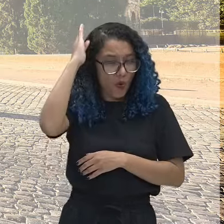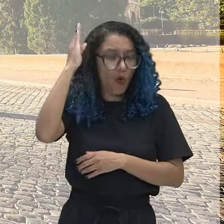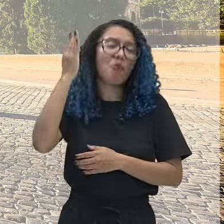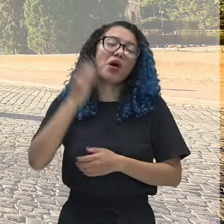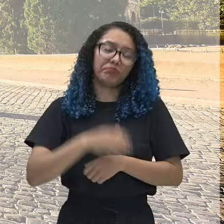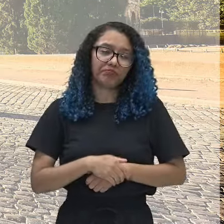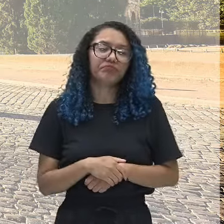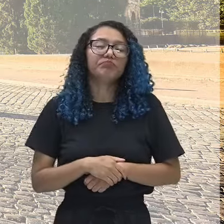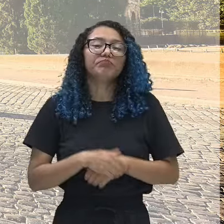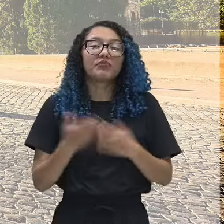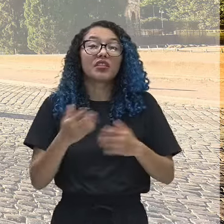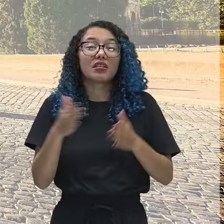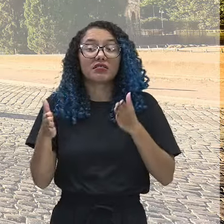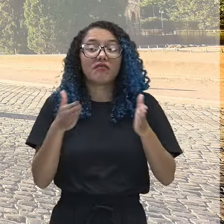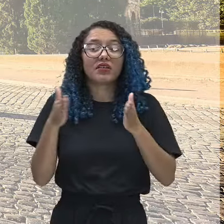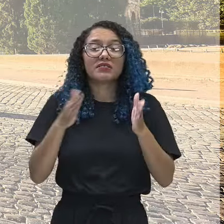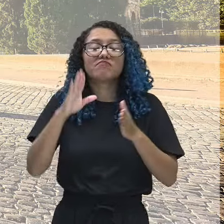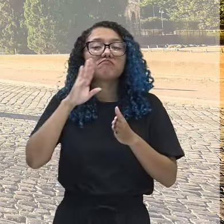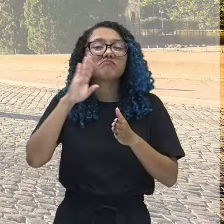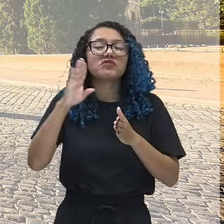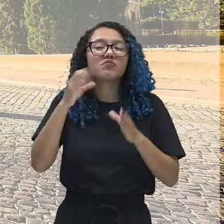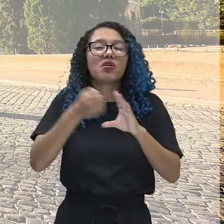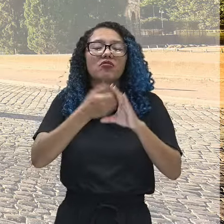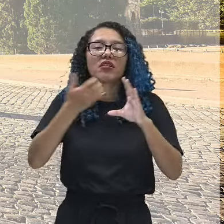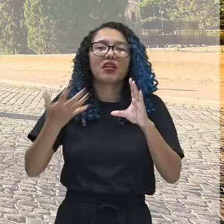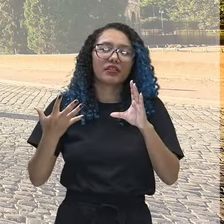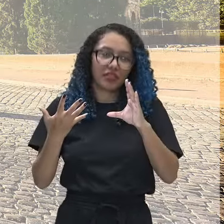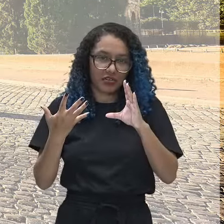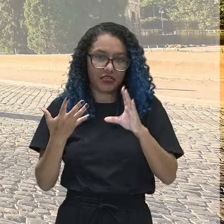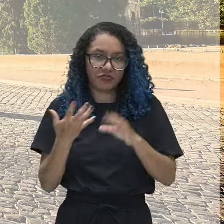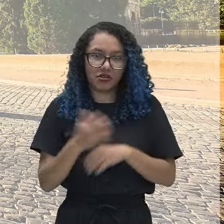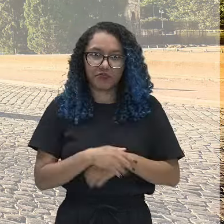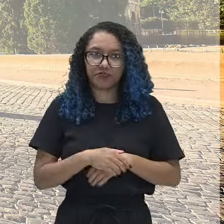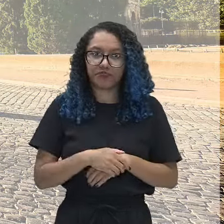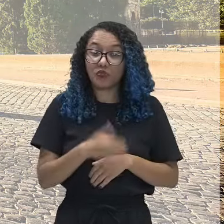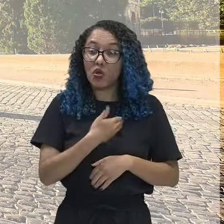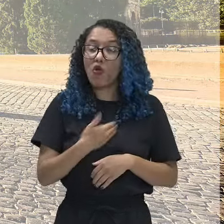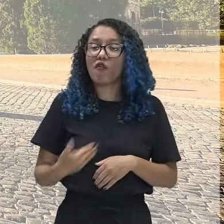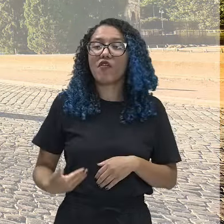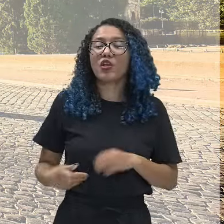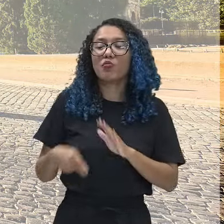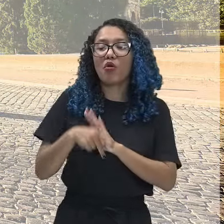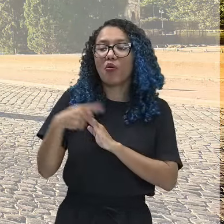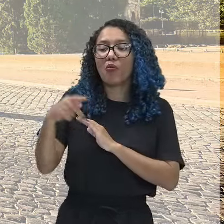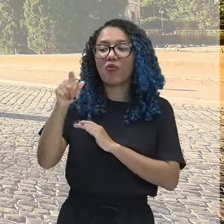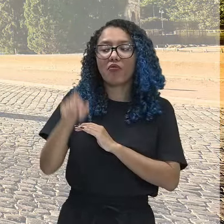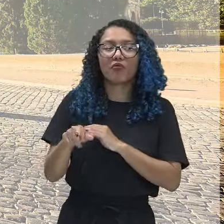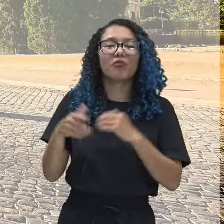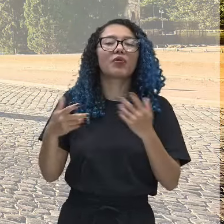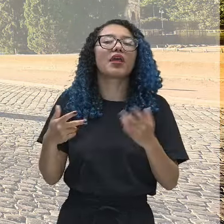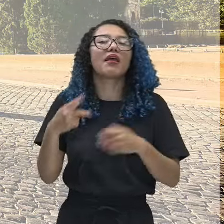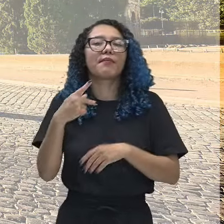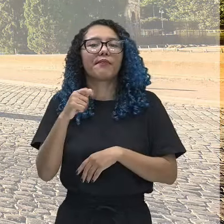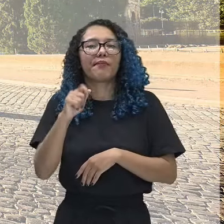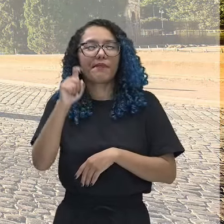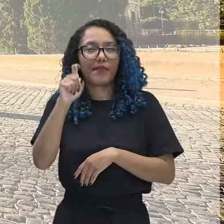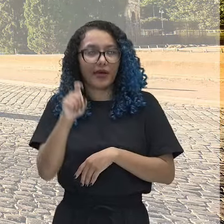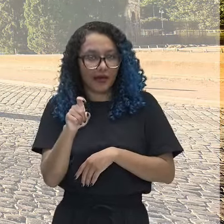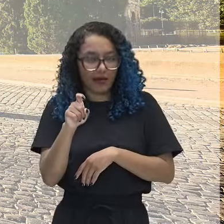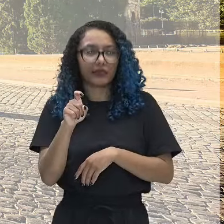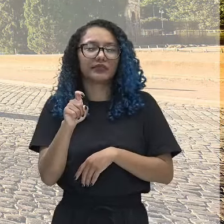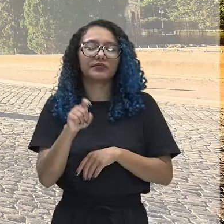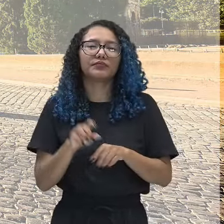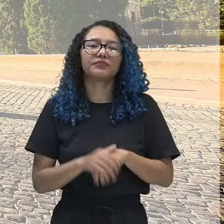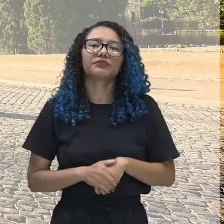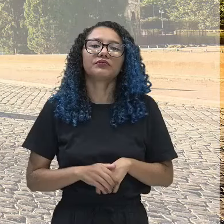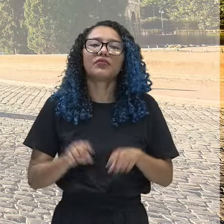principal característica da administração do César Augusto é justamente a Pax Romana.